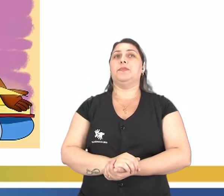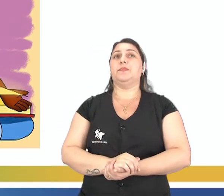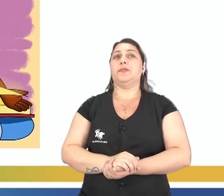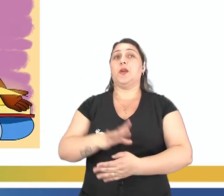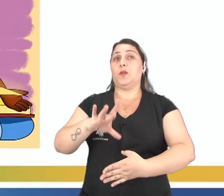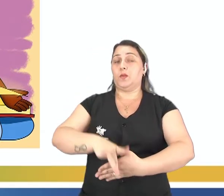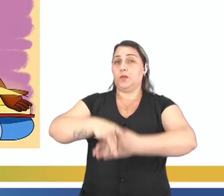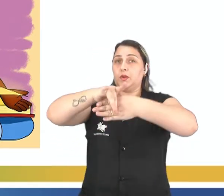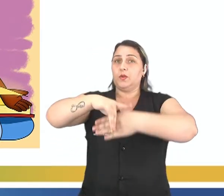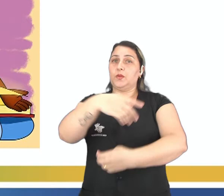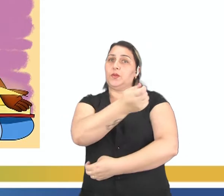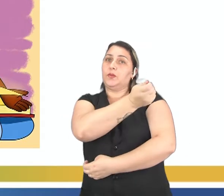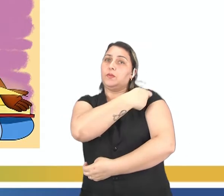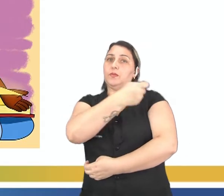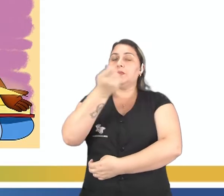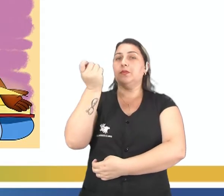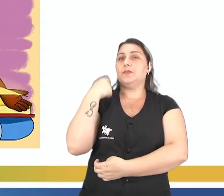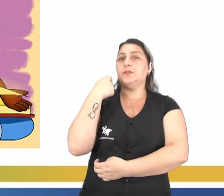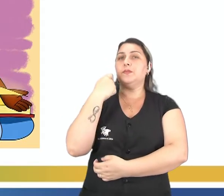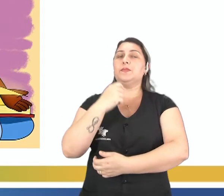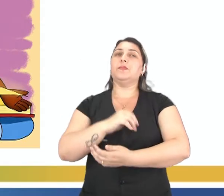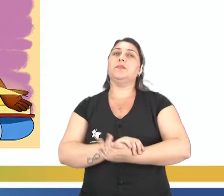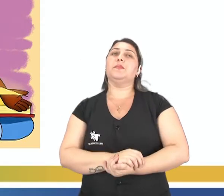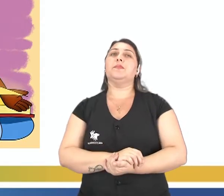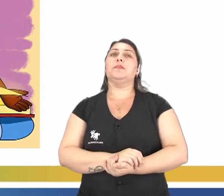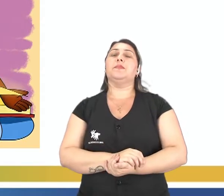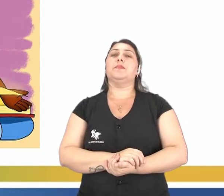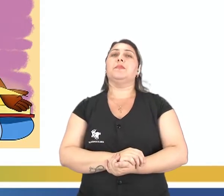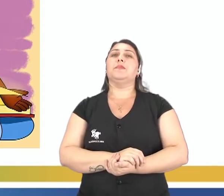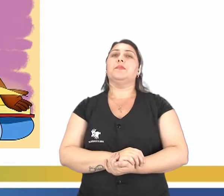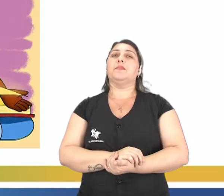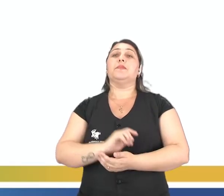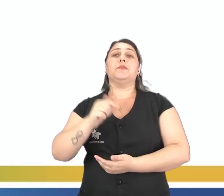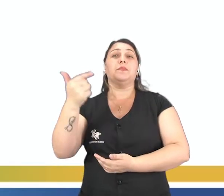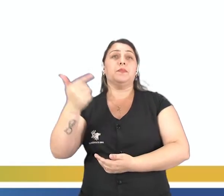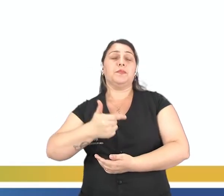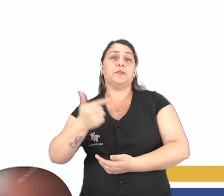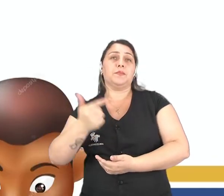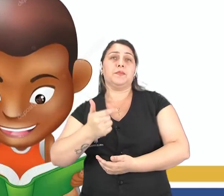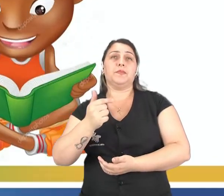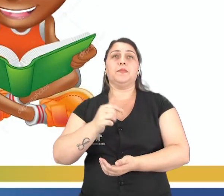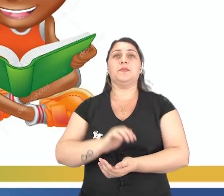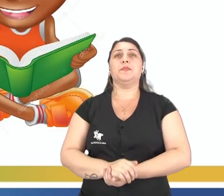quem disse que ele é um líder do Quilombo dos Palmares. Vamos para a segunda questão.